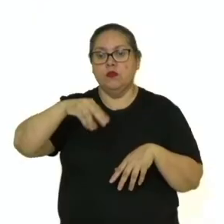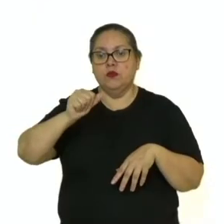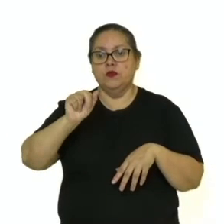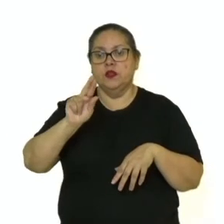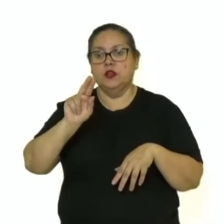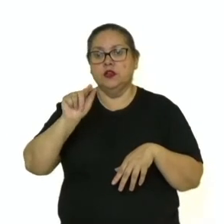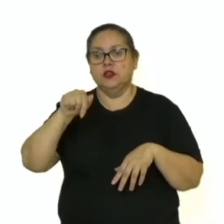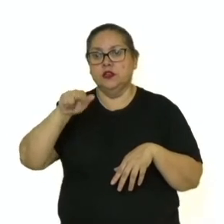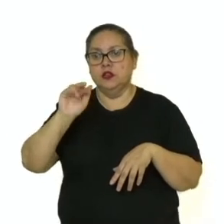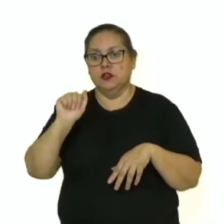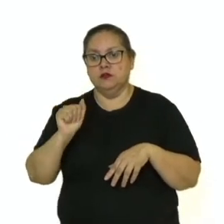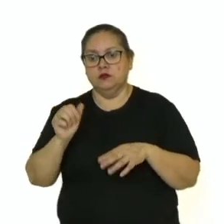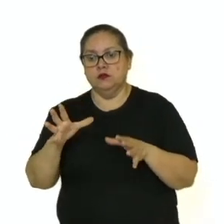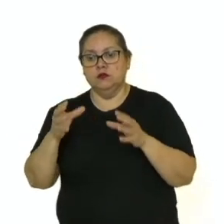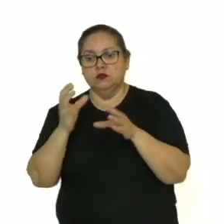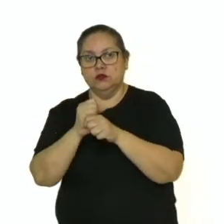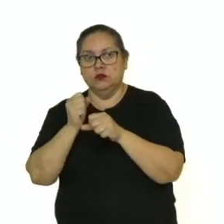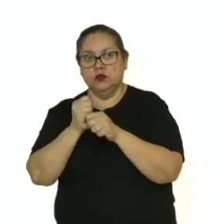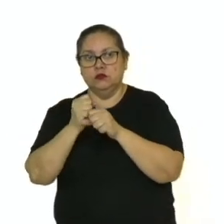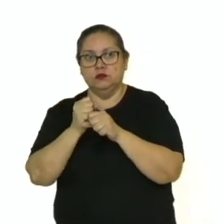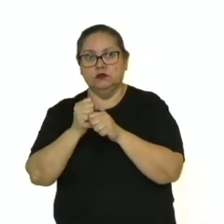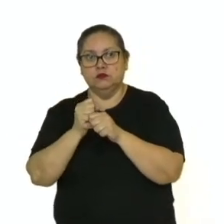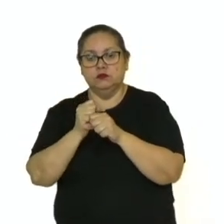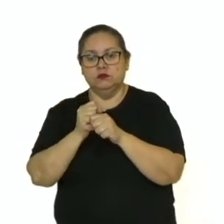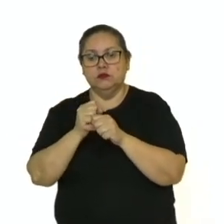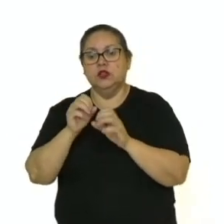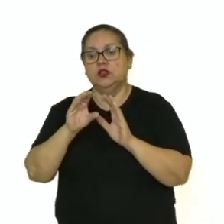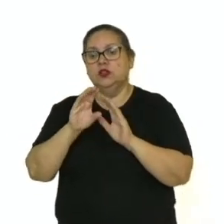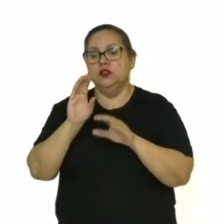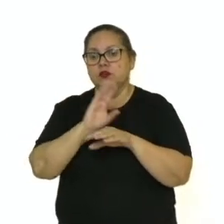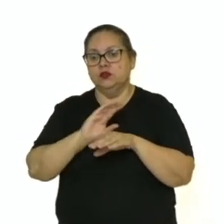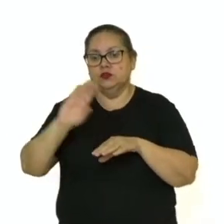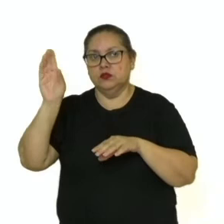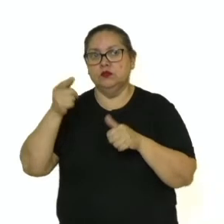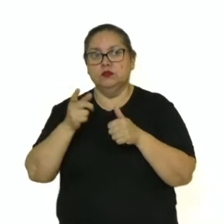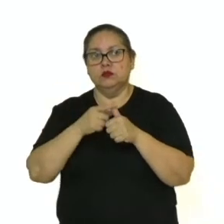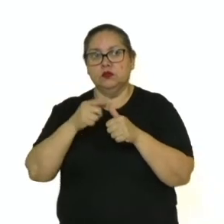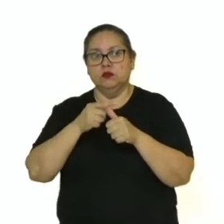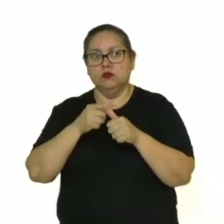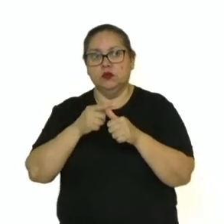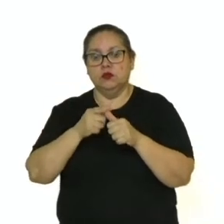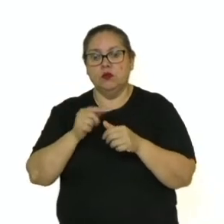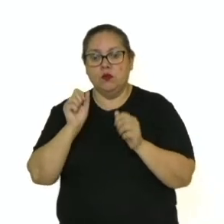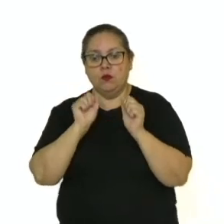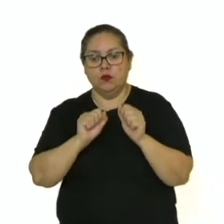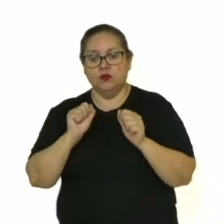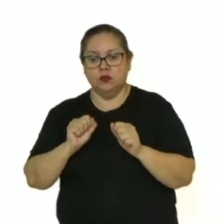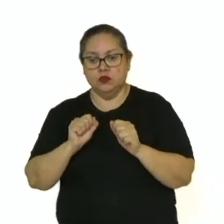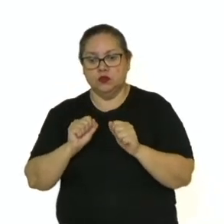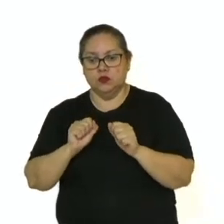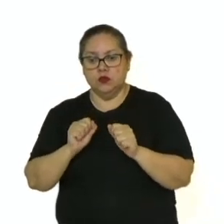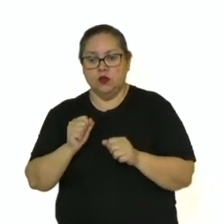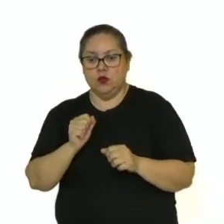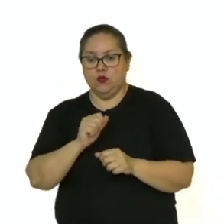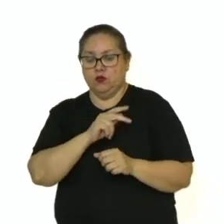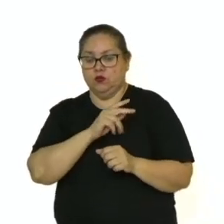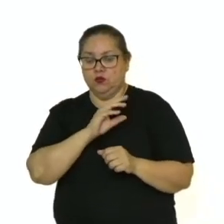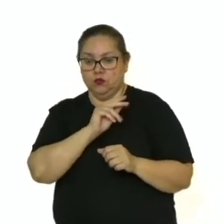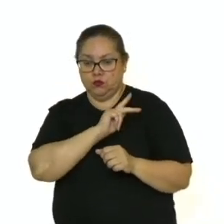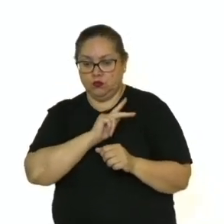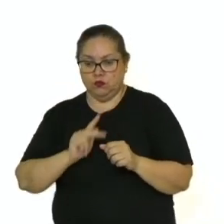formas absolutistas e constitucionais. No primeiro modelo, o poder do governante é vitalício e